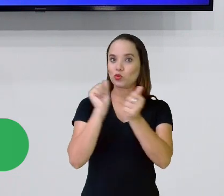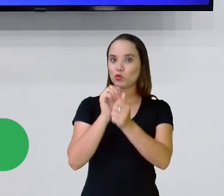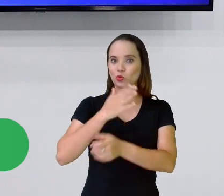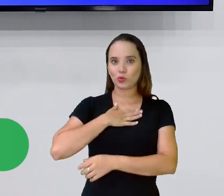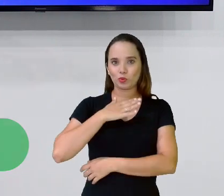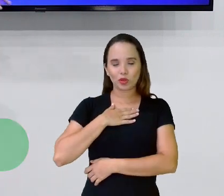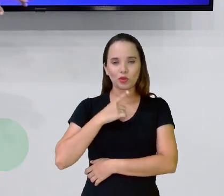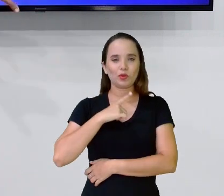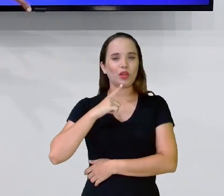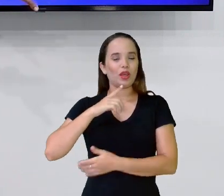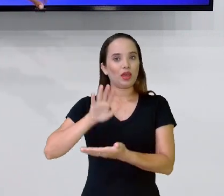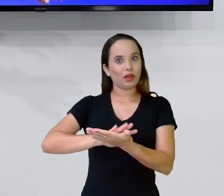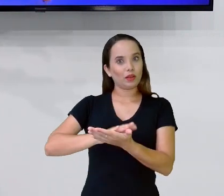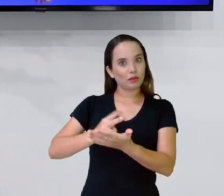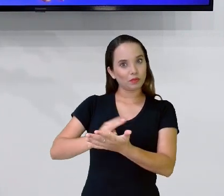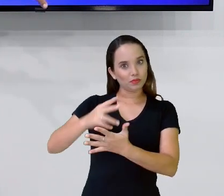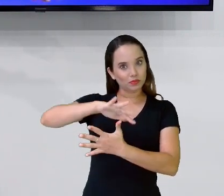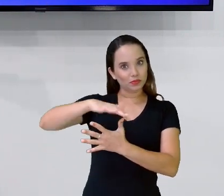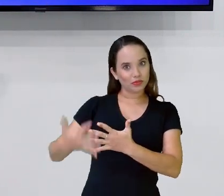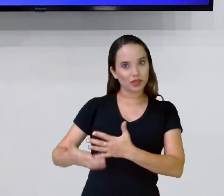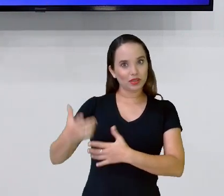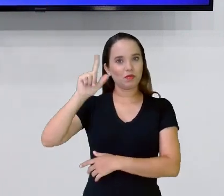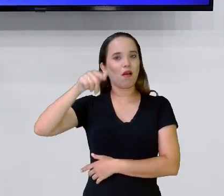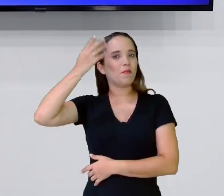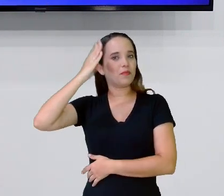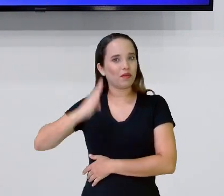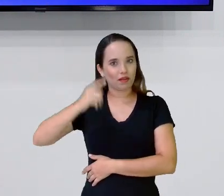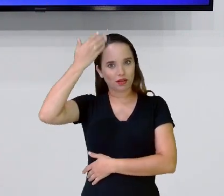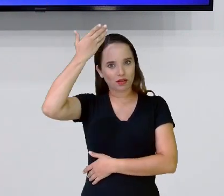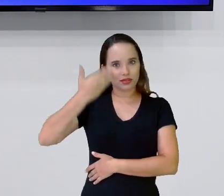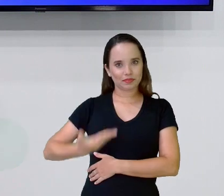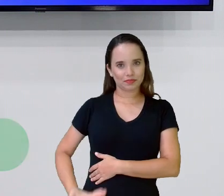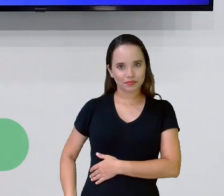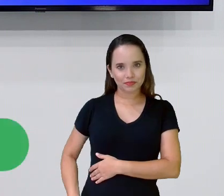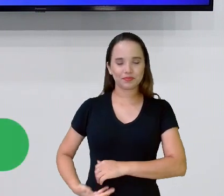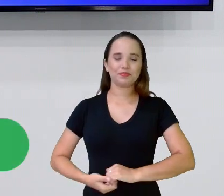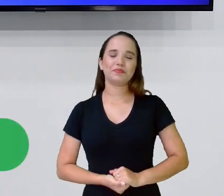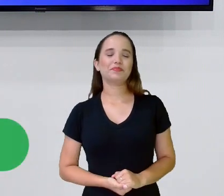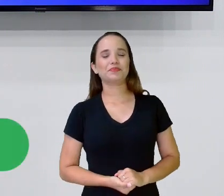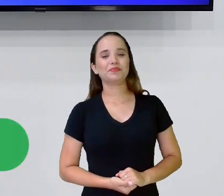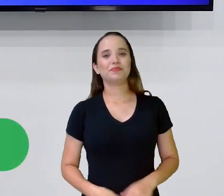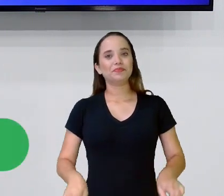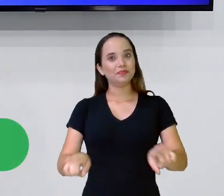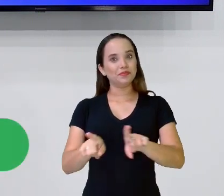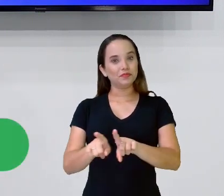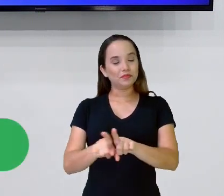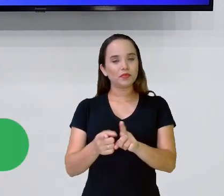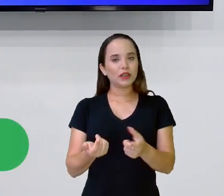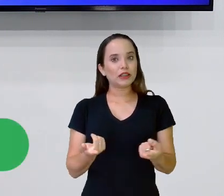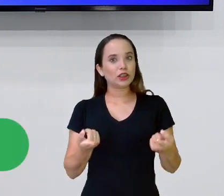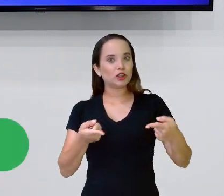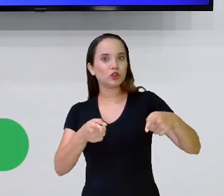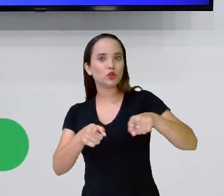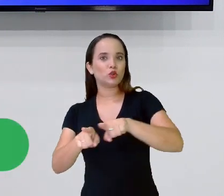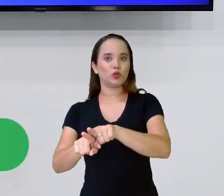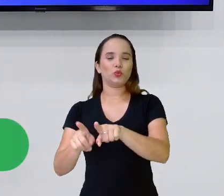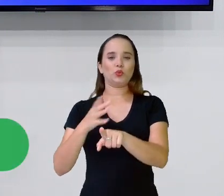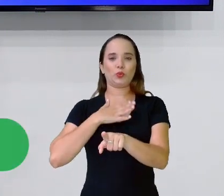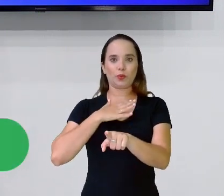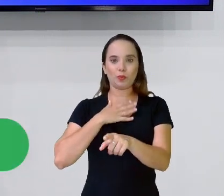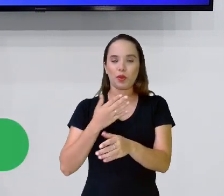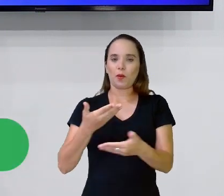fazendo a interpretação para as Libras é Brielle, está aqui comigo. E quem está me acompanhando, que vai estar